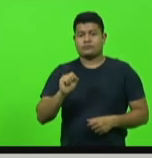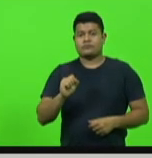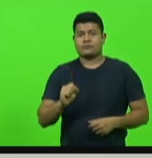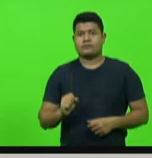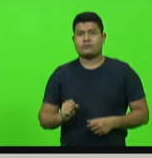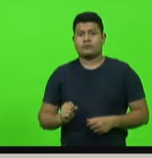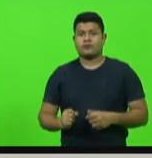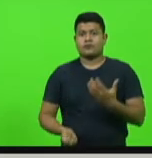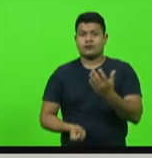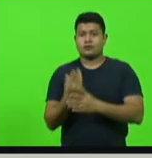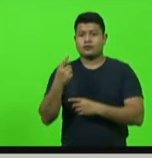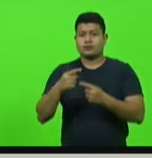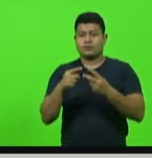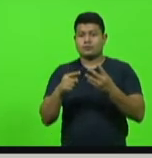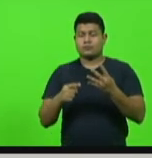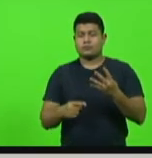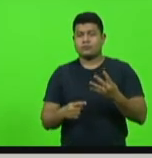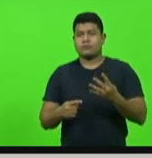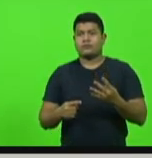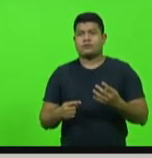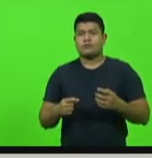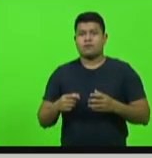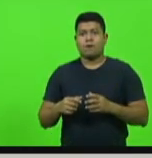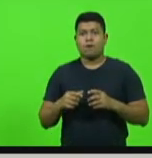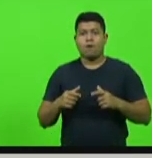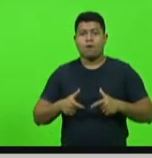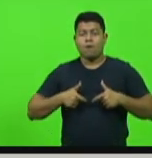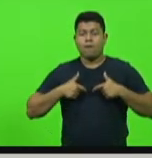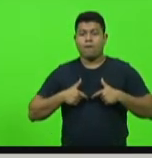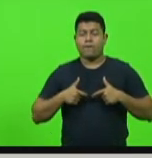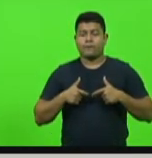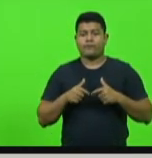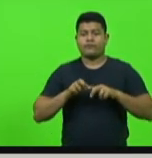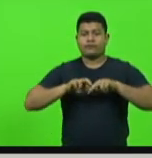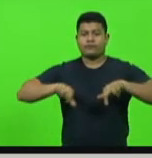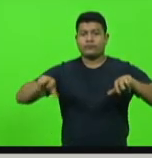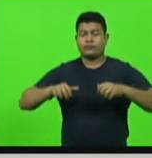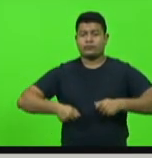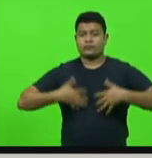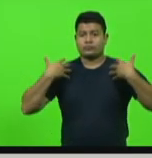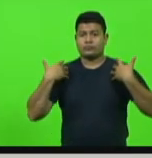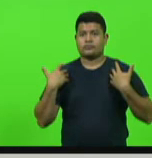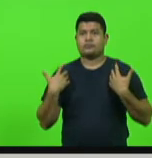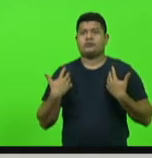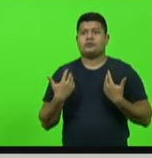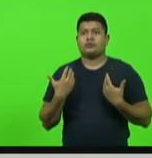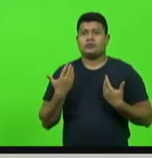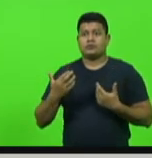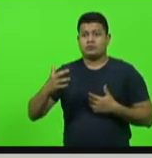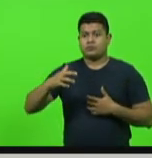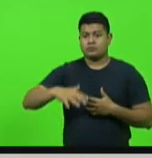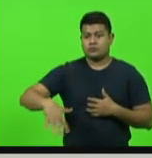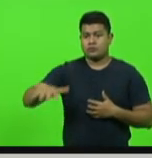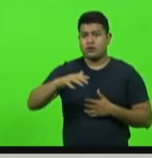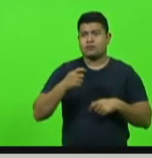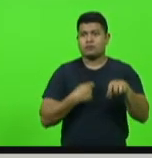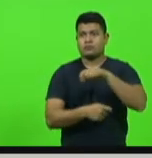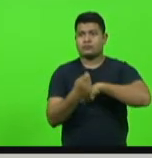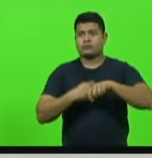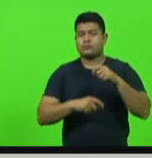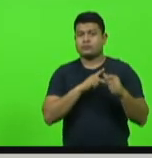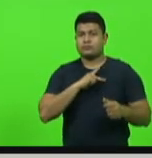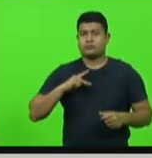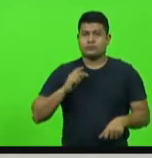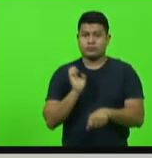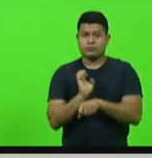critérios para concessão de honrarias, comendas, condecorações e homenagens congêneres no âmbito da administração pública do Estado